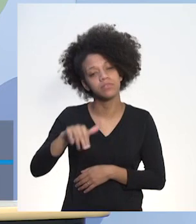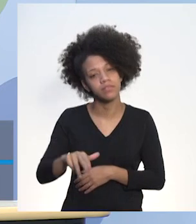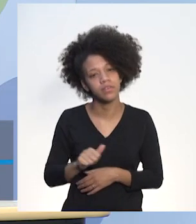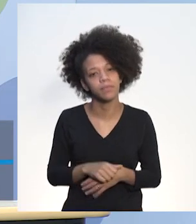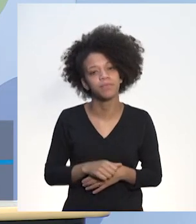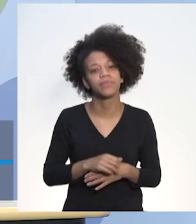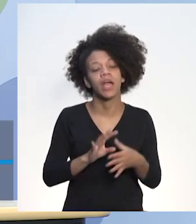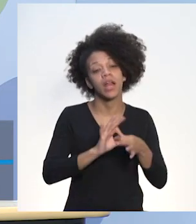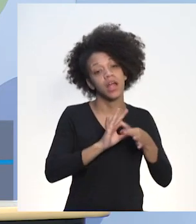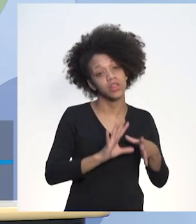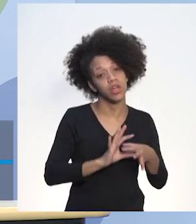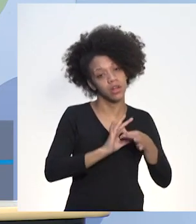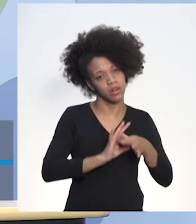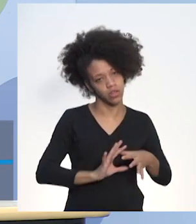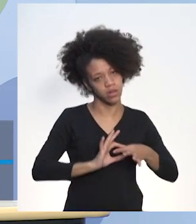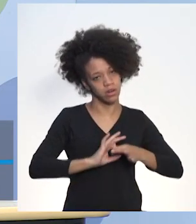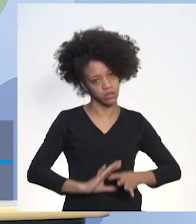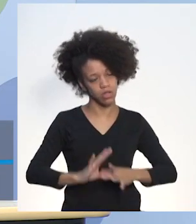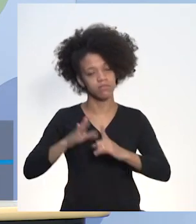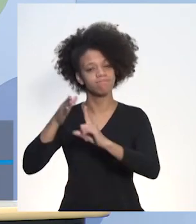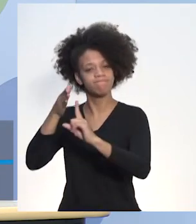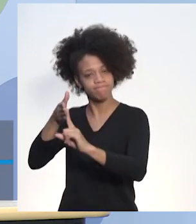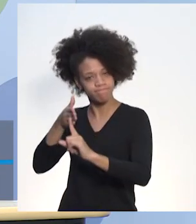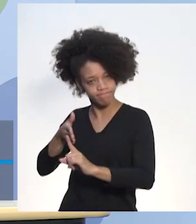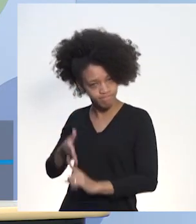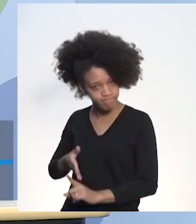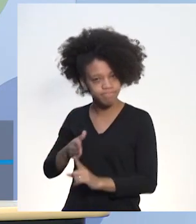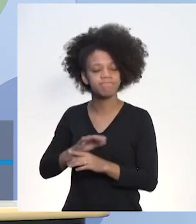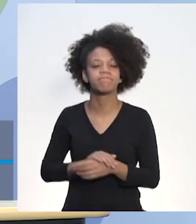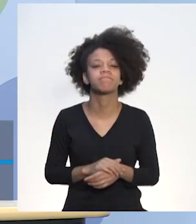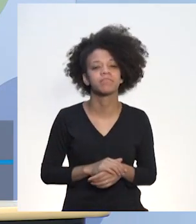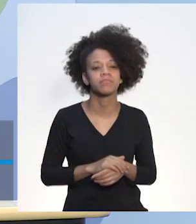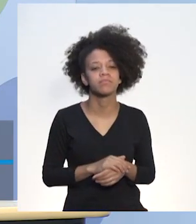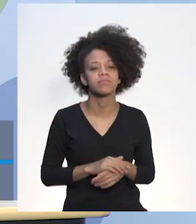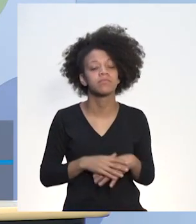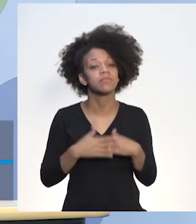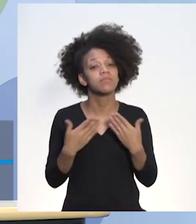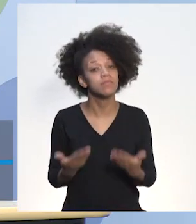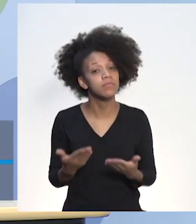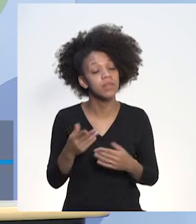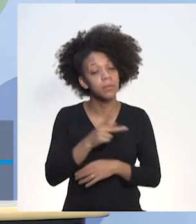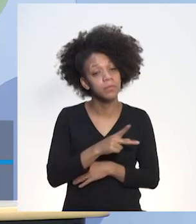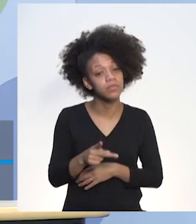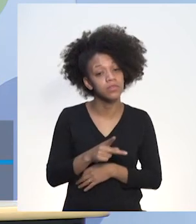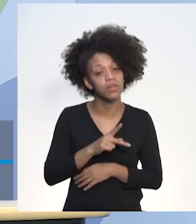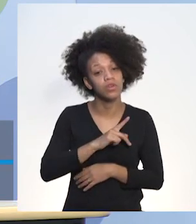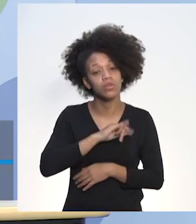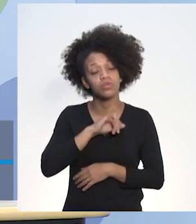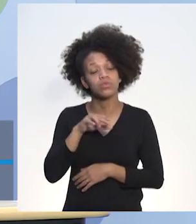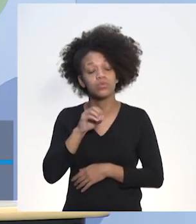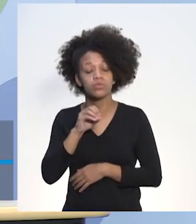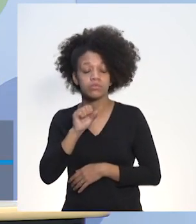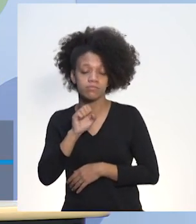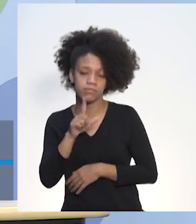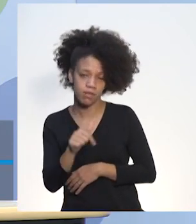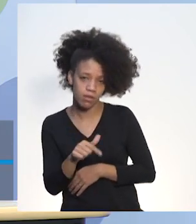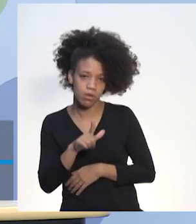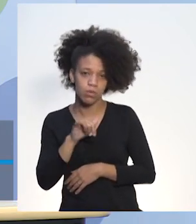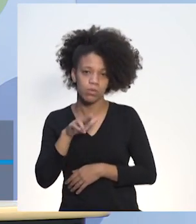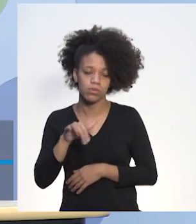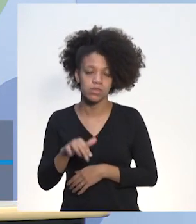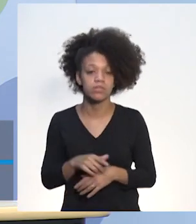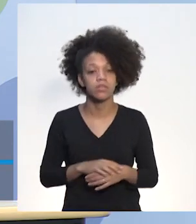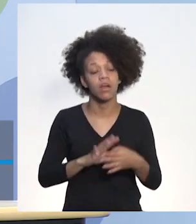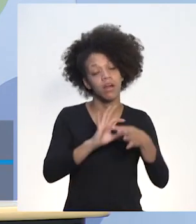aleatório, determinístico e determinístico. Resposta do pessoal, dos alunos, tá? Professor Zé Luiz, mandando a resposta lá do pessoal,